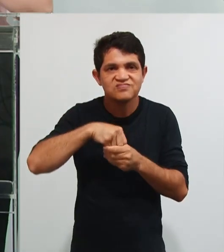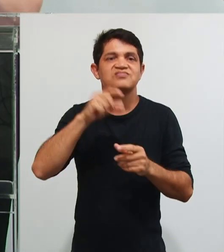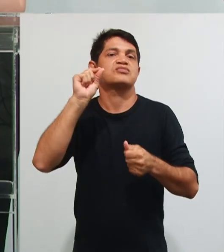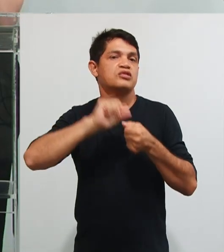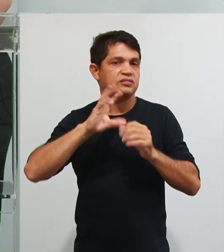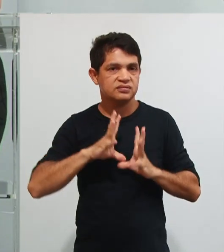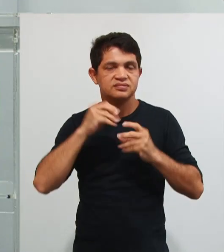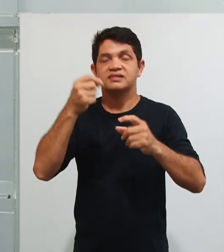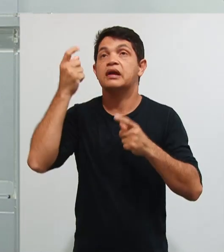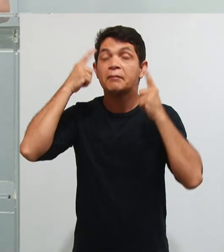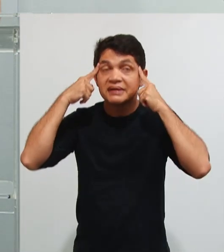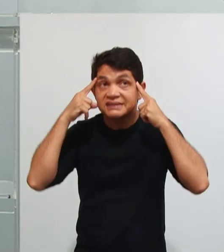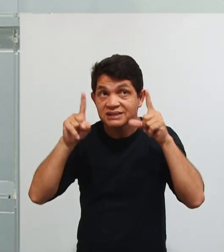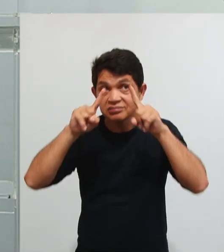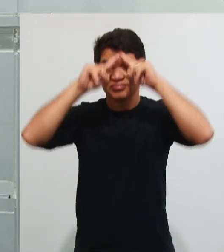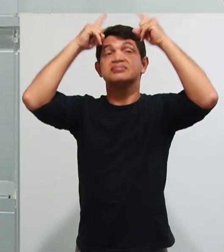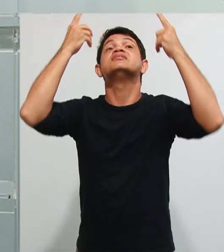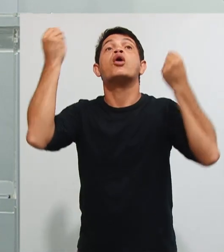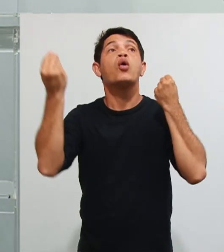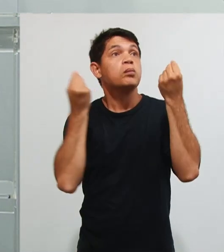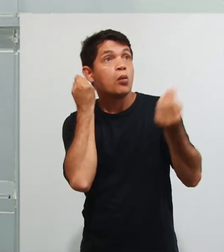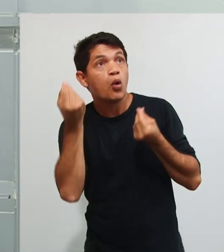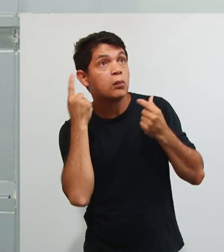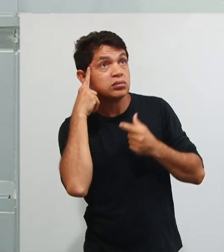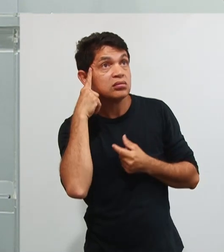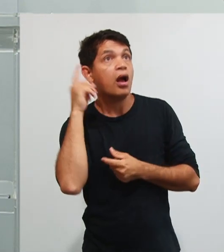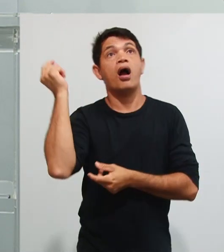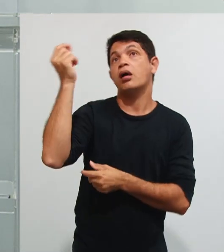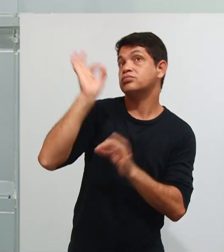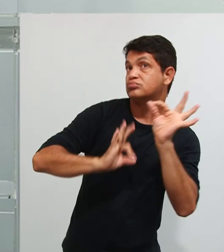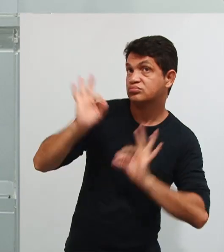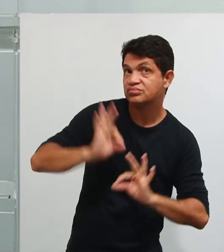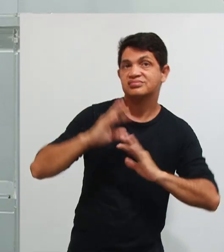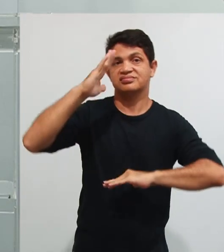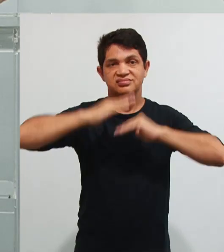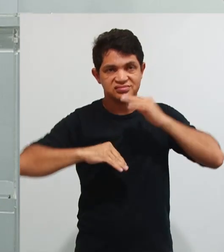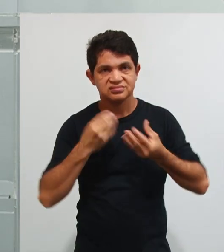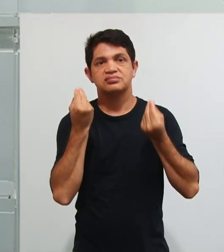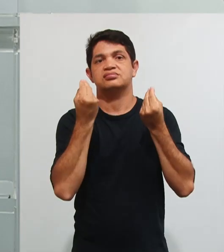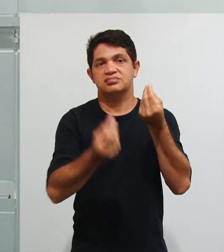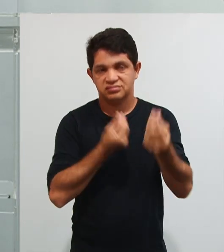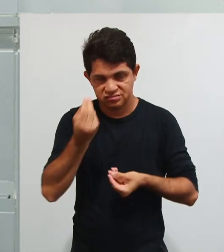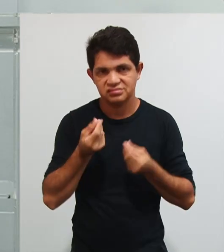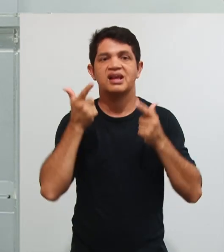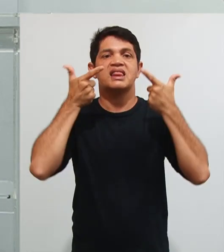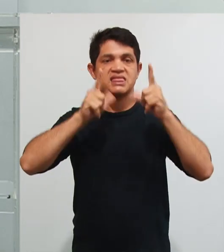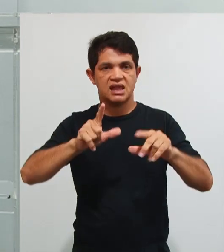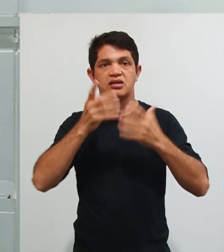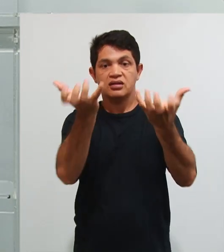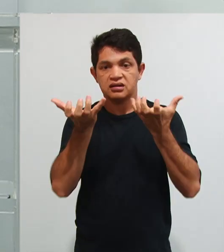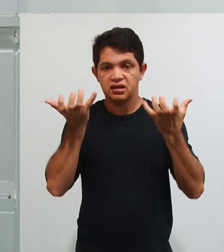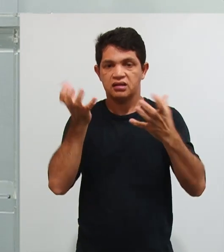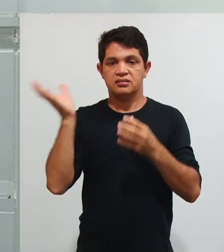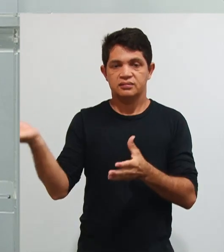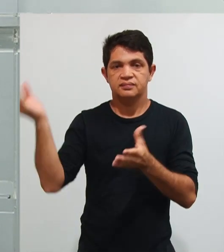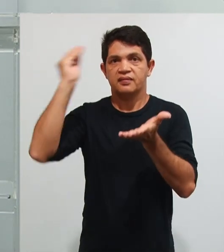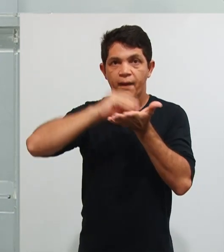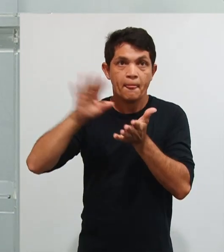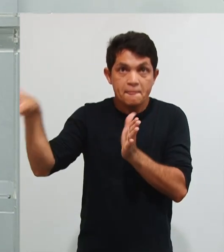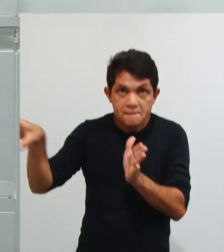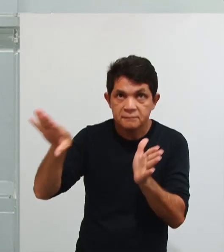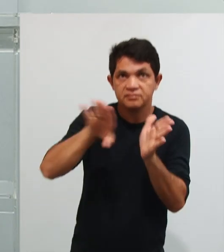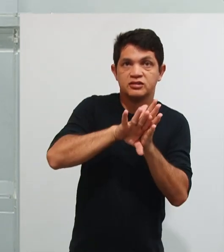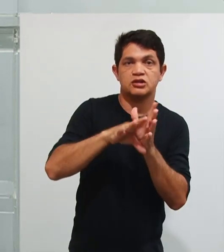consigam expressar o que de fato eu coloquei como planejamento e onde eu quero chegar dentro